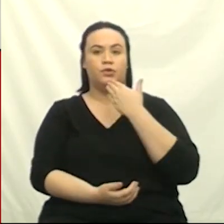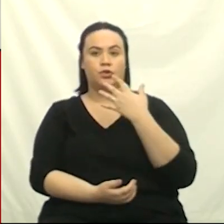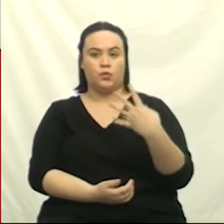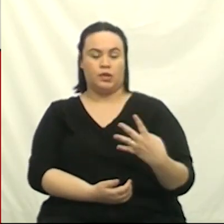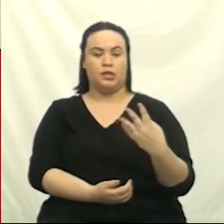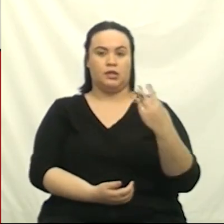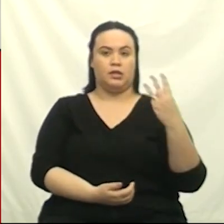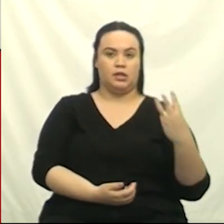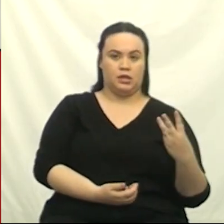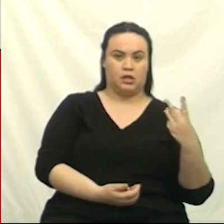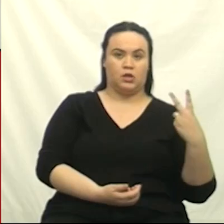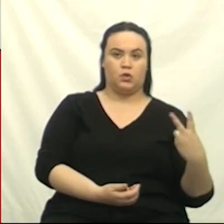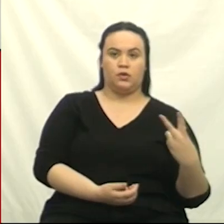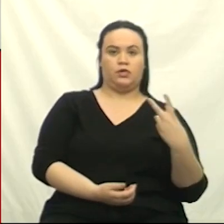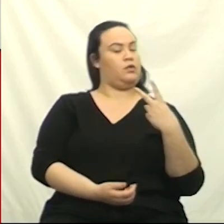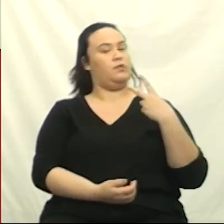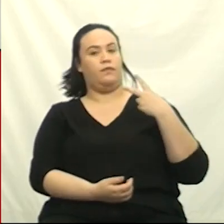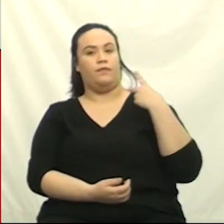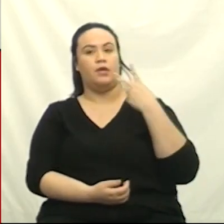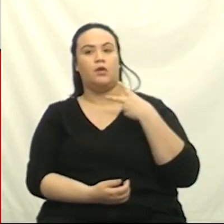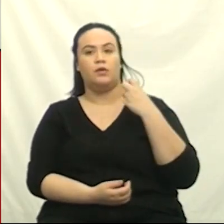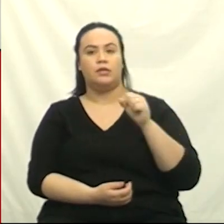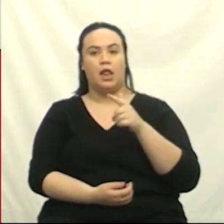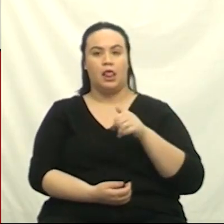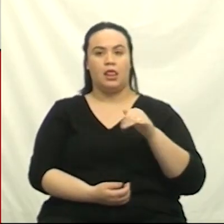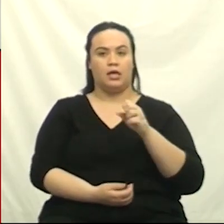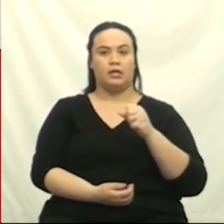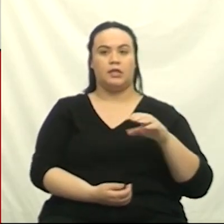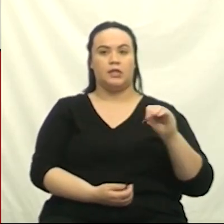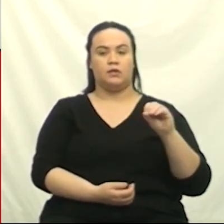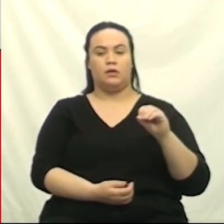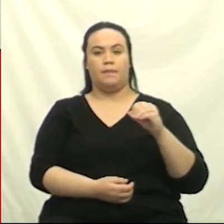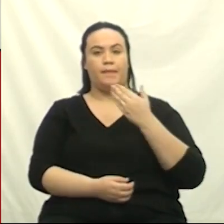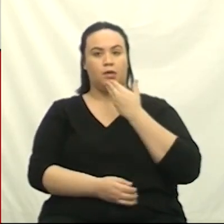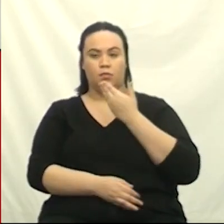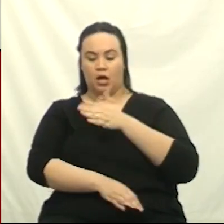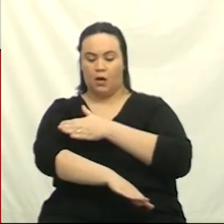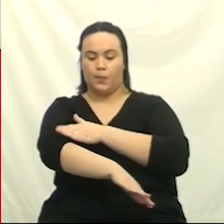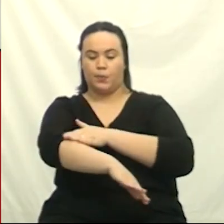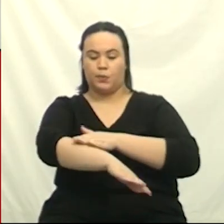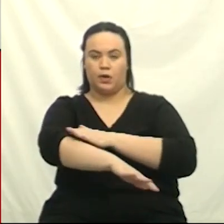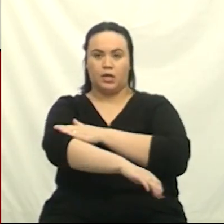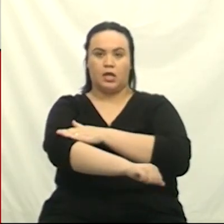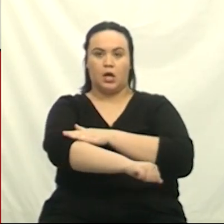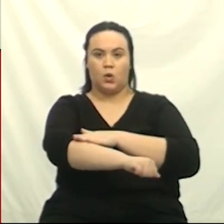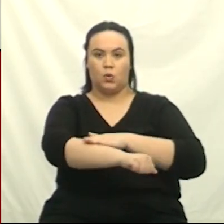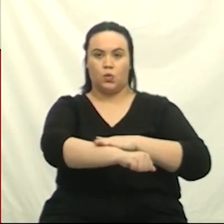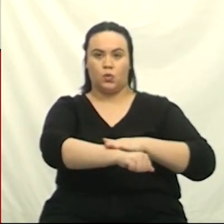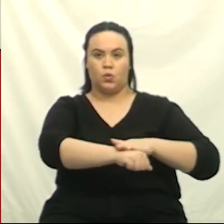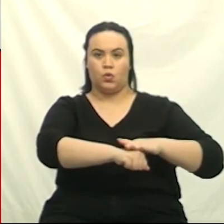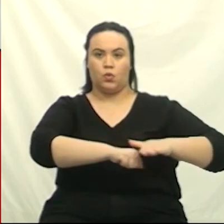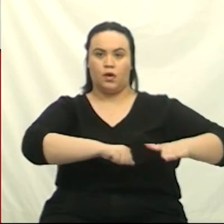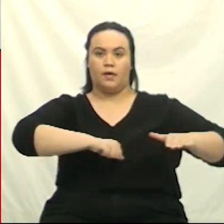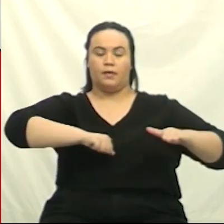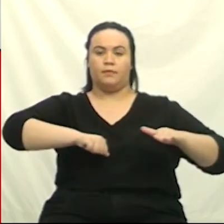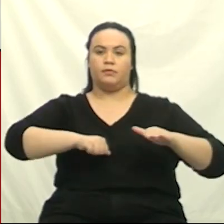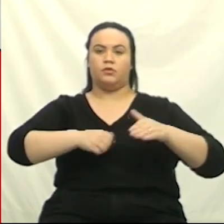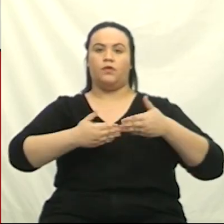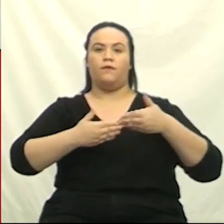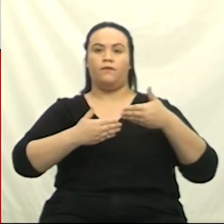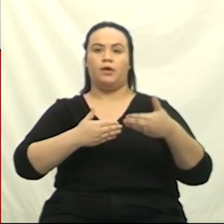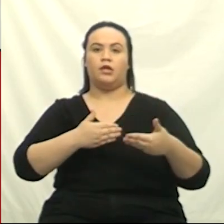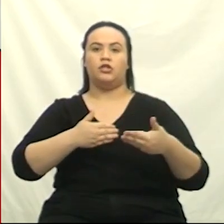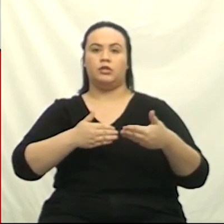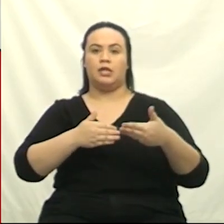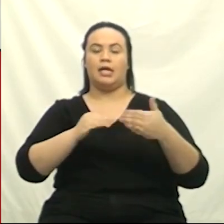barra 2023 autor Salésio Lima reparos na pavimentação asfáltica da rua José Pazzini de fronte ao